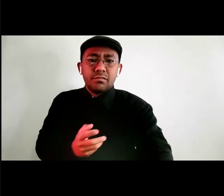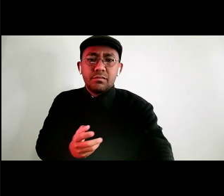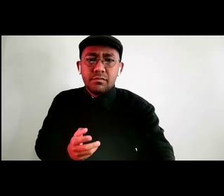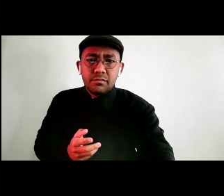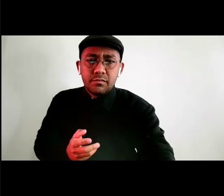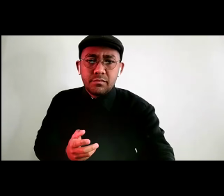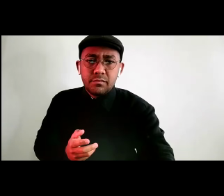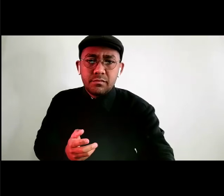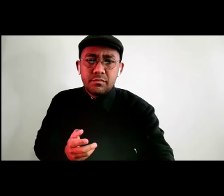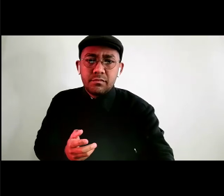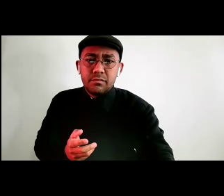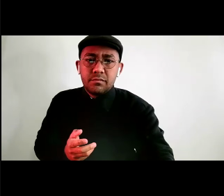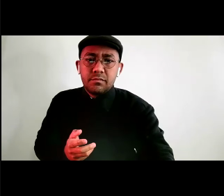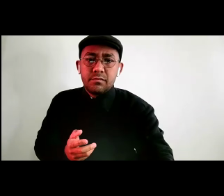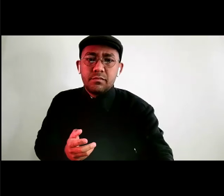devido a que a população